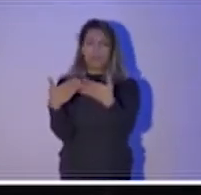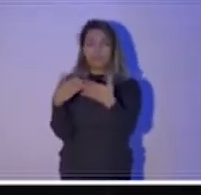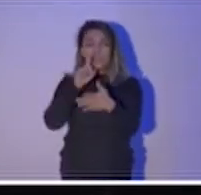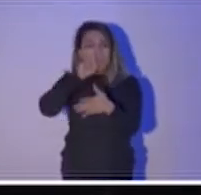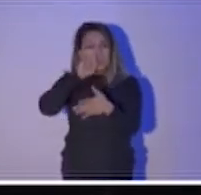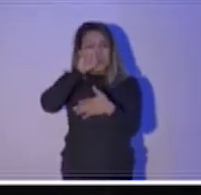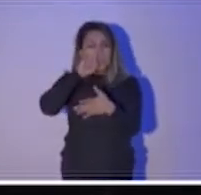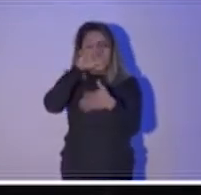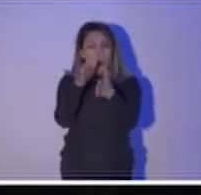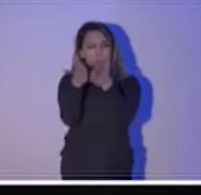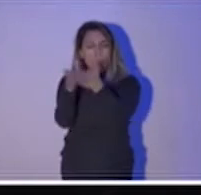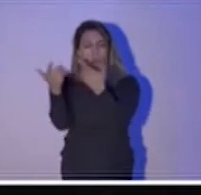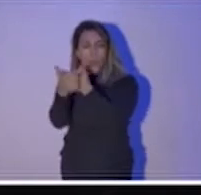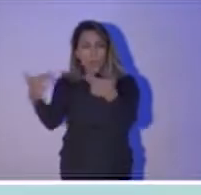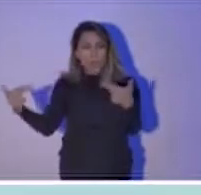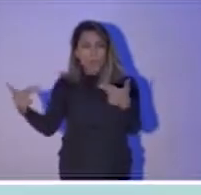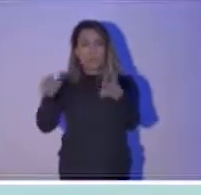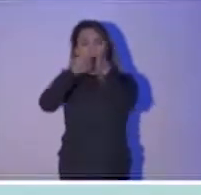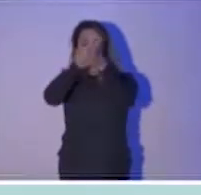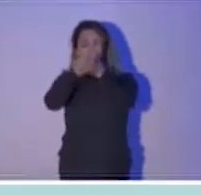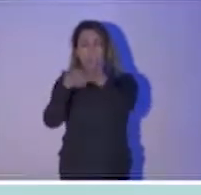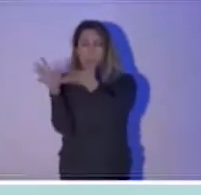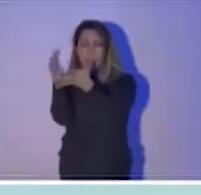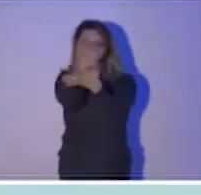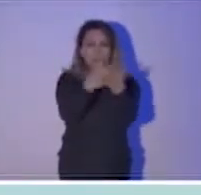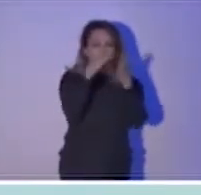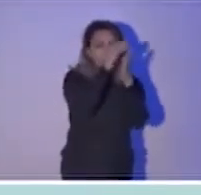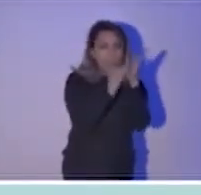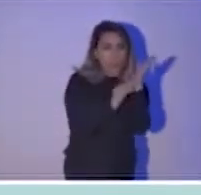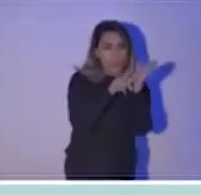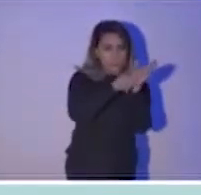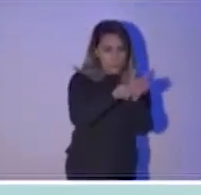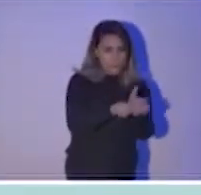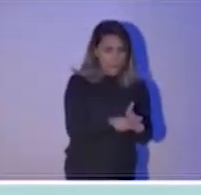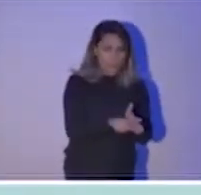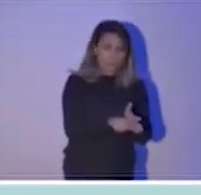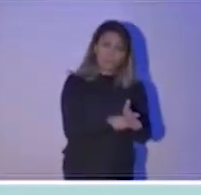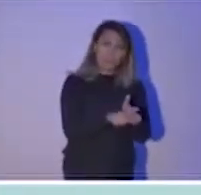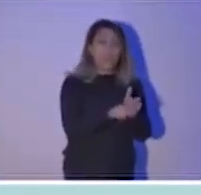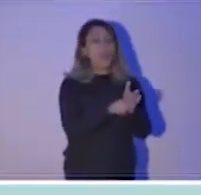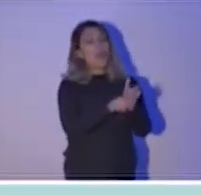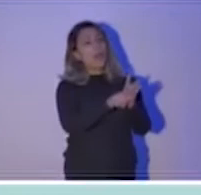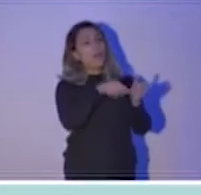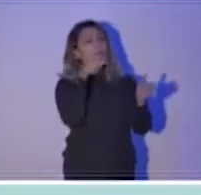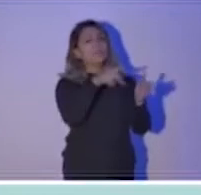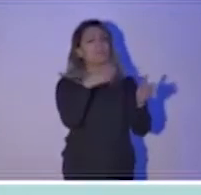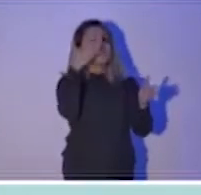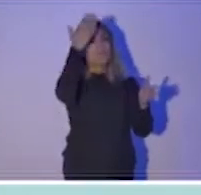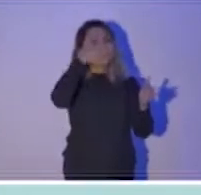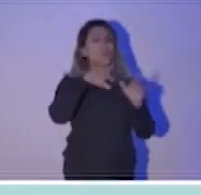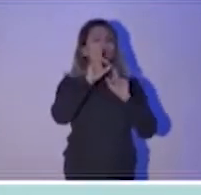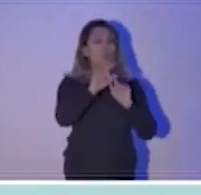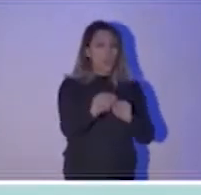que o principal fator que fazia as escolas terem decaído tanto é que os professores tinham perdido a ideia de